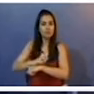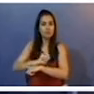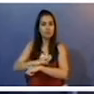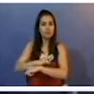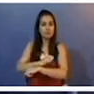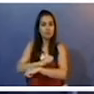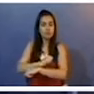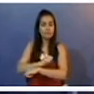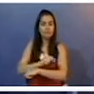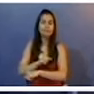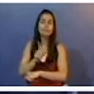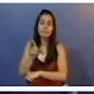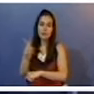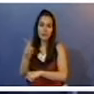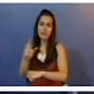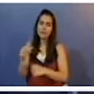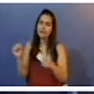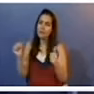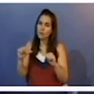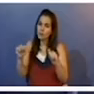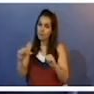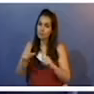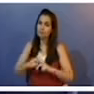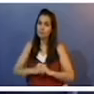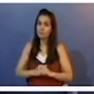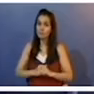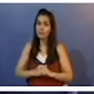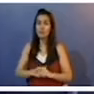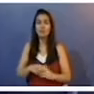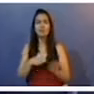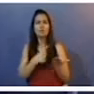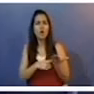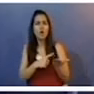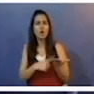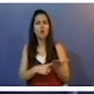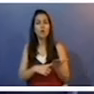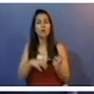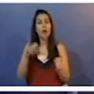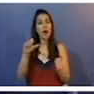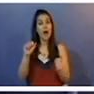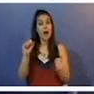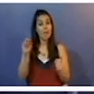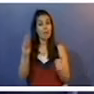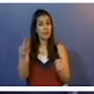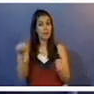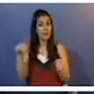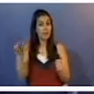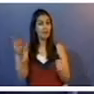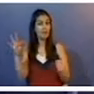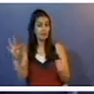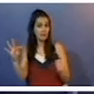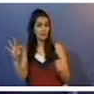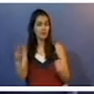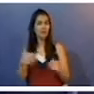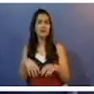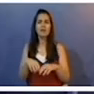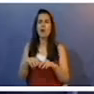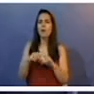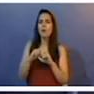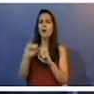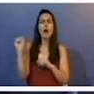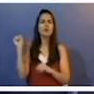resistência possivelmente comprometida. Então, de acordo com a ABNT, que é a Associação Brasileira de